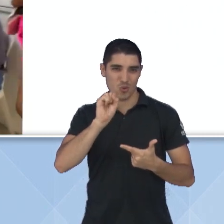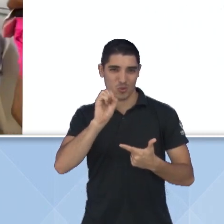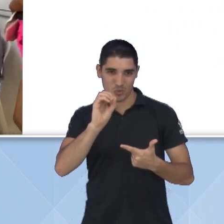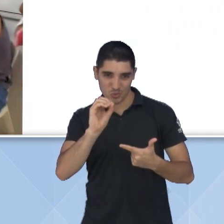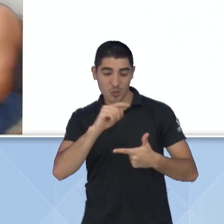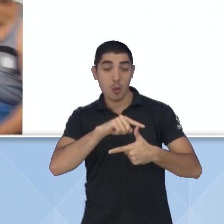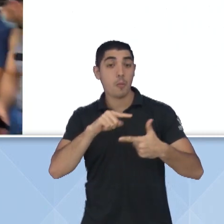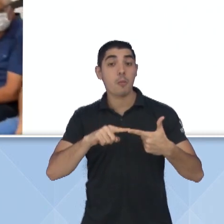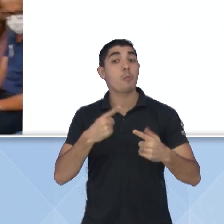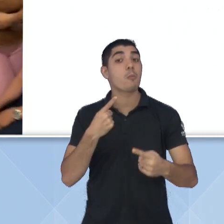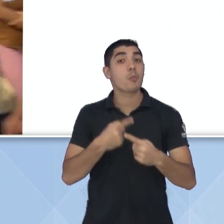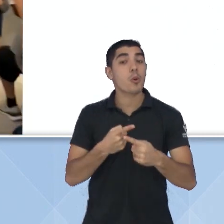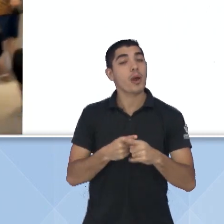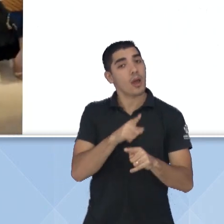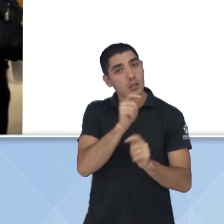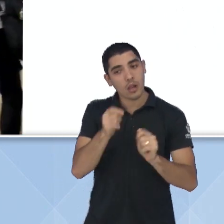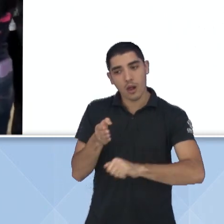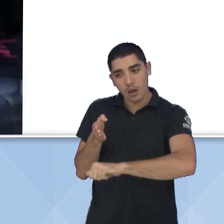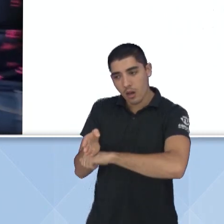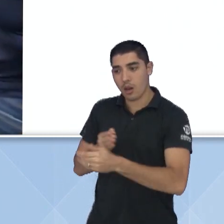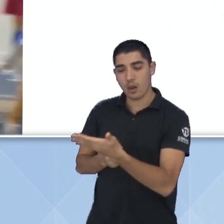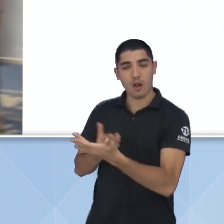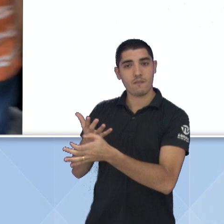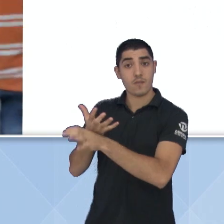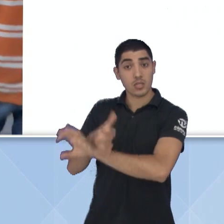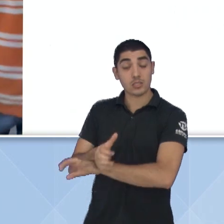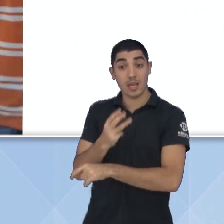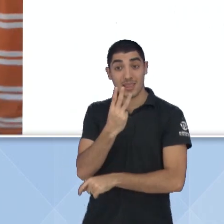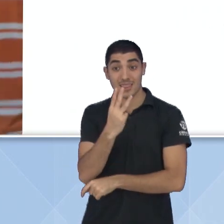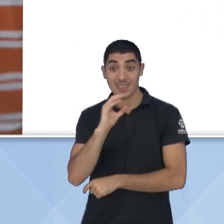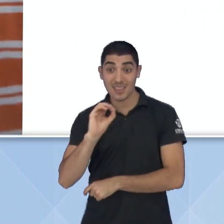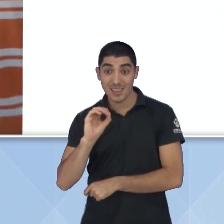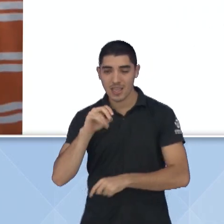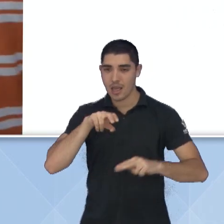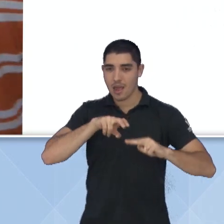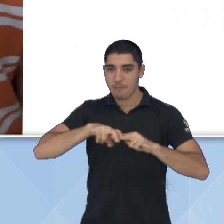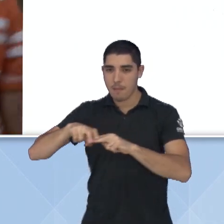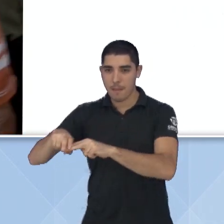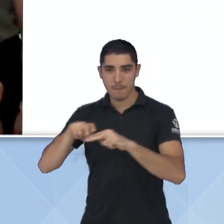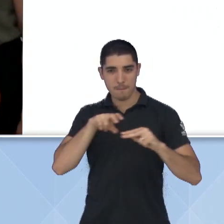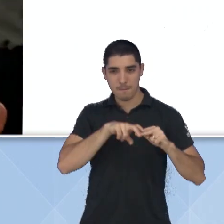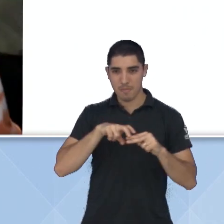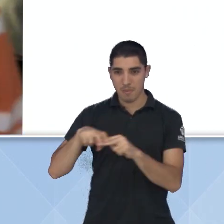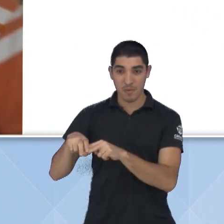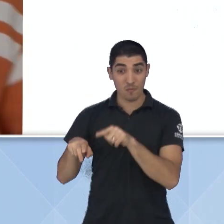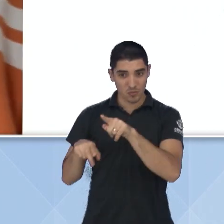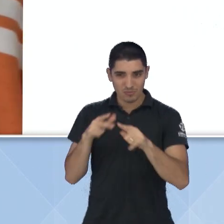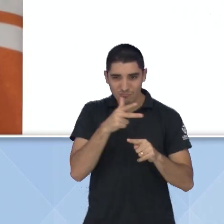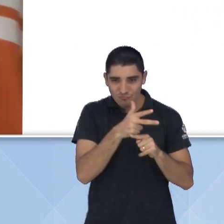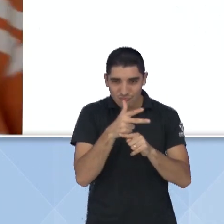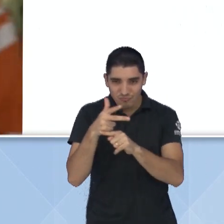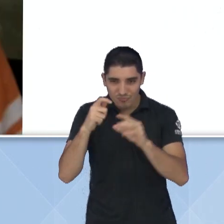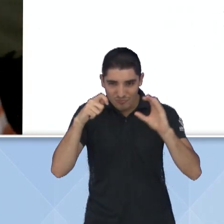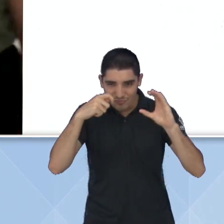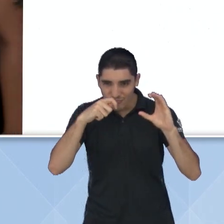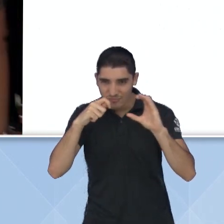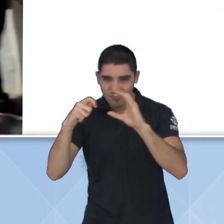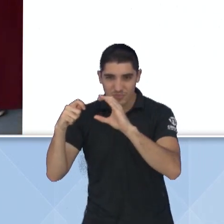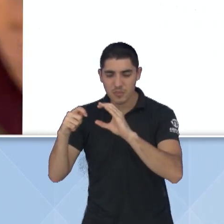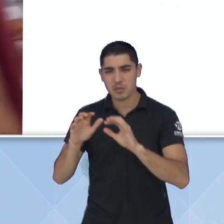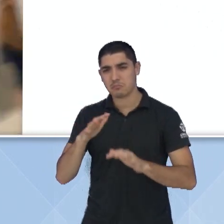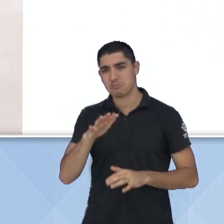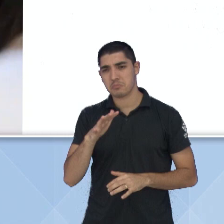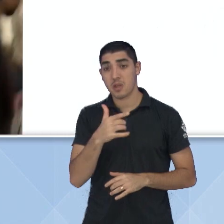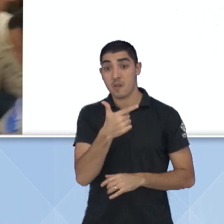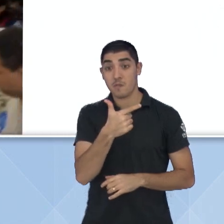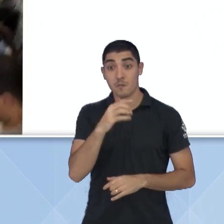possam ocupar os espaços. São 30 cadeiras, você pegou uma imagem ali de aproximadamente mais de